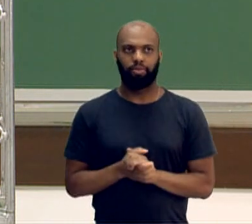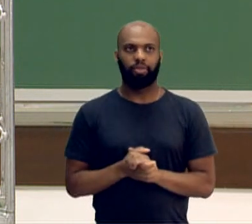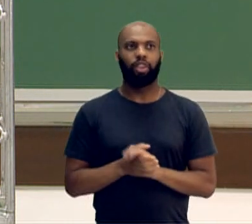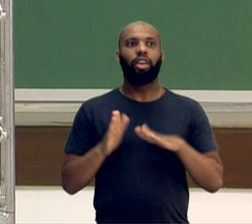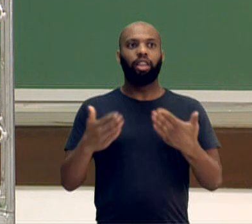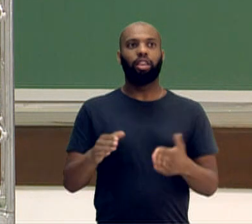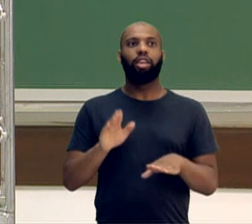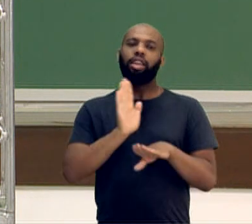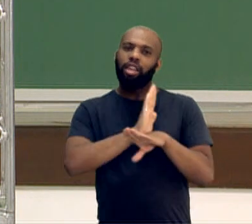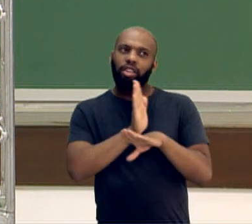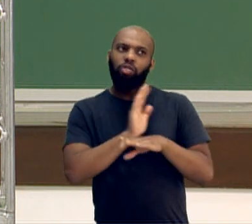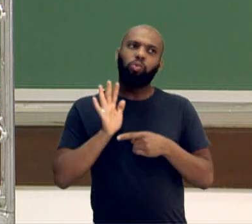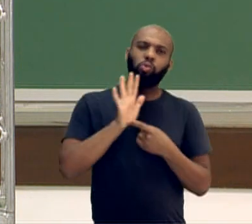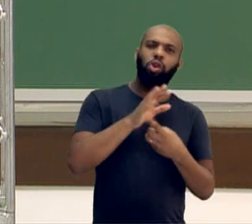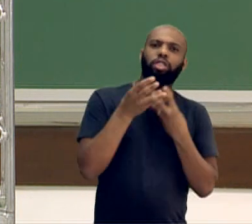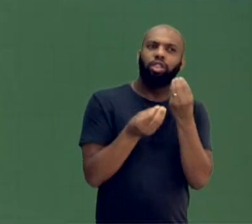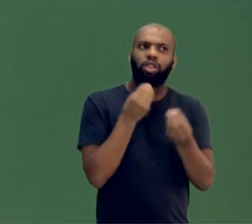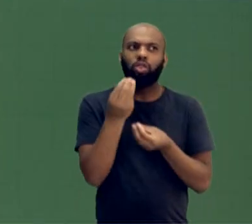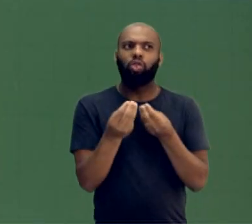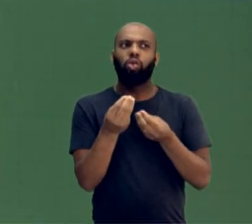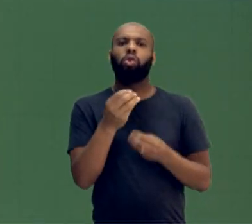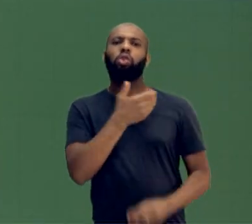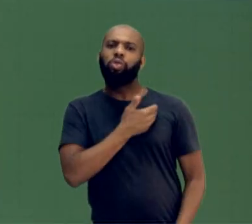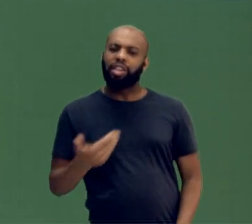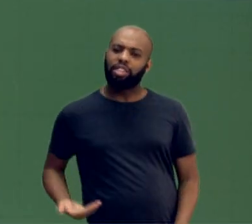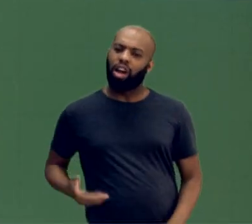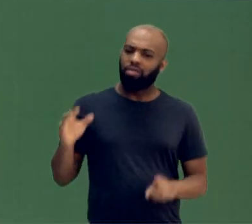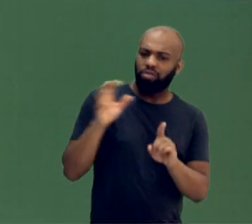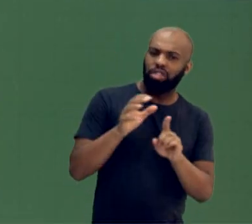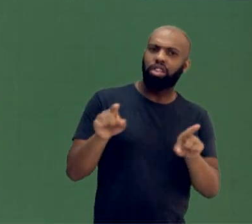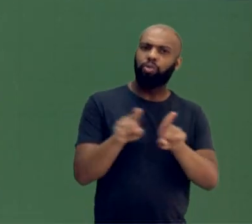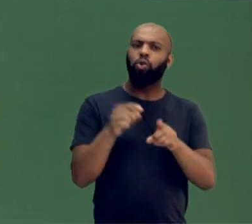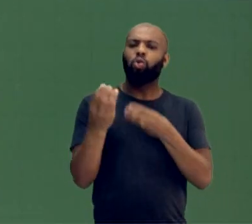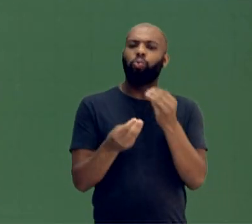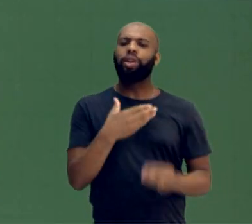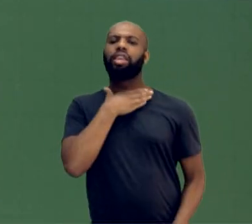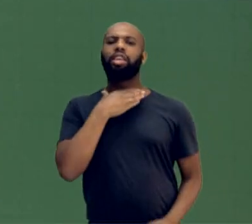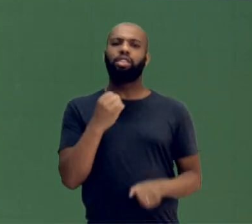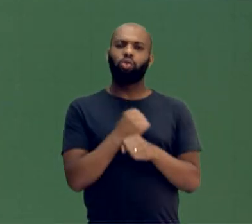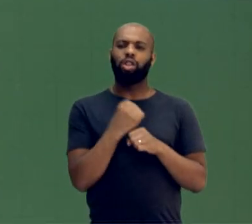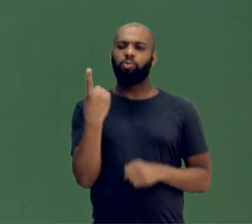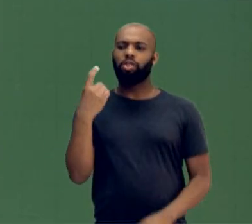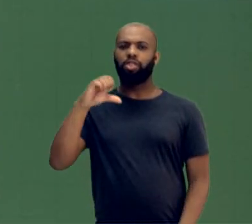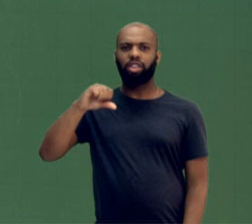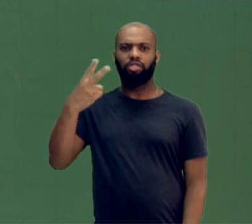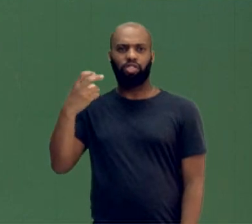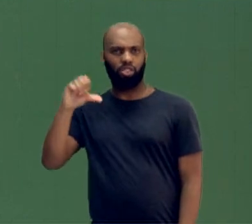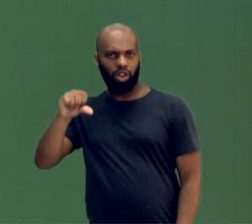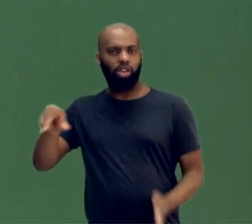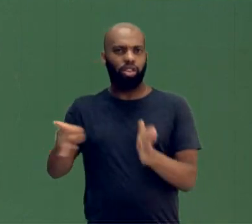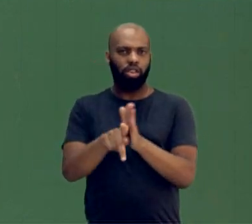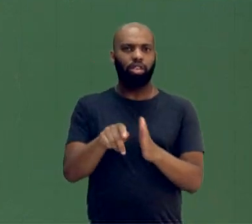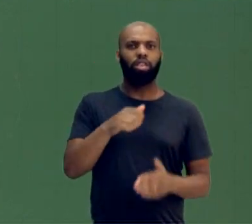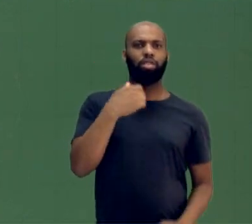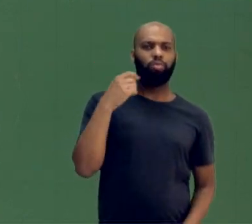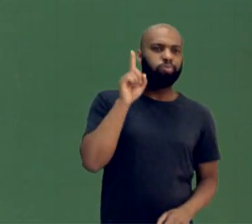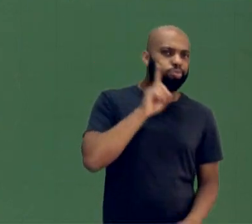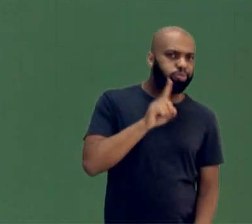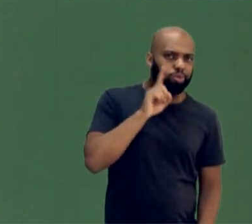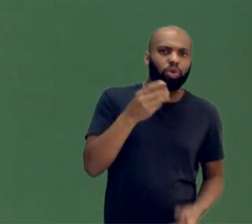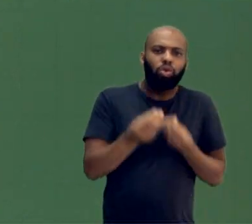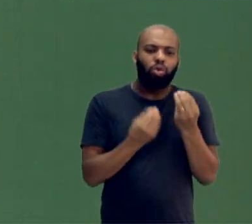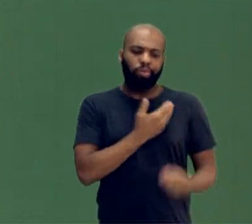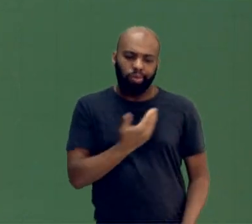bem como é que o Estado também intervém, e como é que se dá essa crise de 29 nos Estados Unidos, né? Como é que o Estado tenta intervir, né,